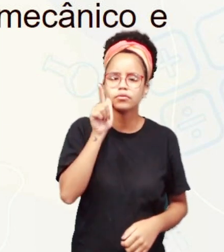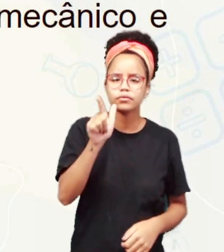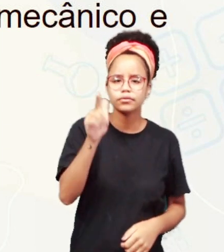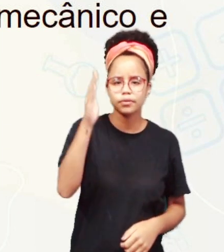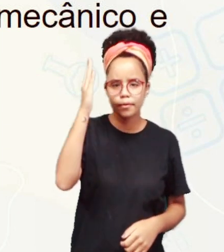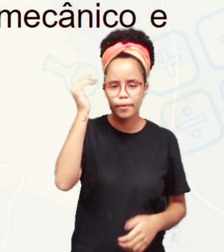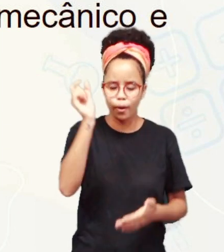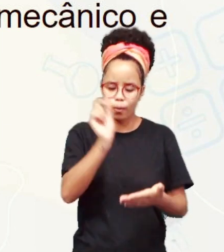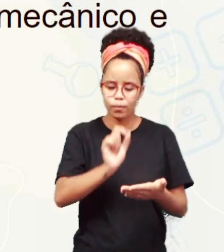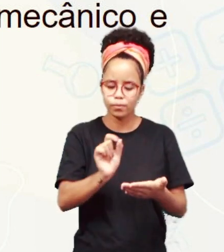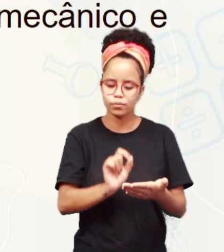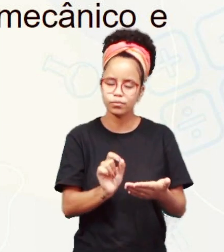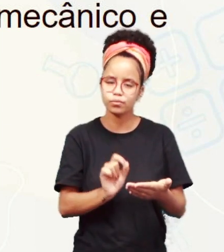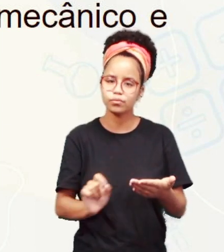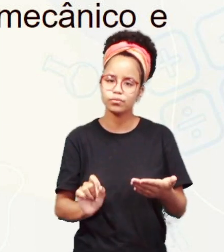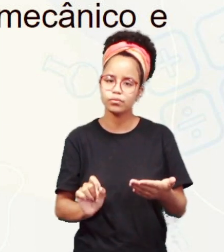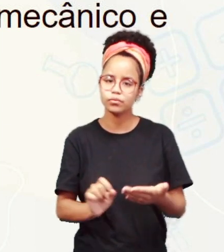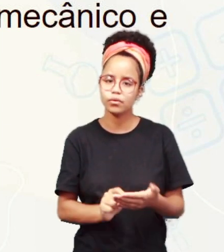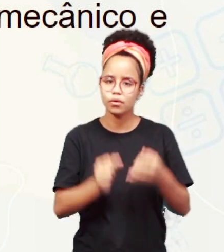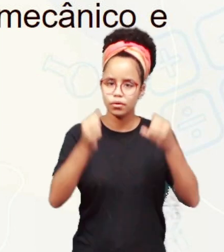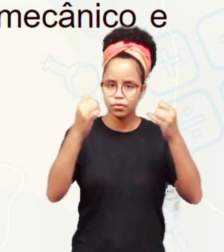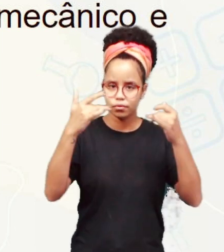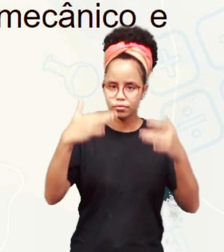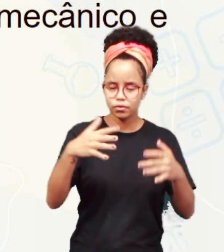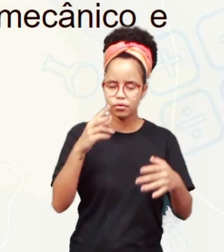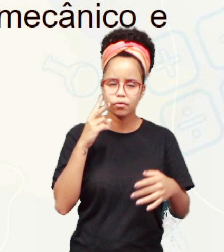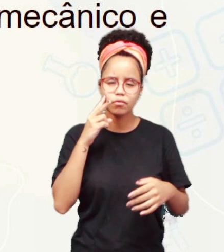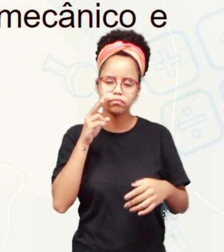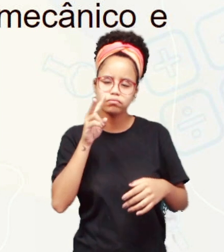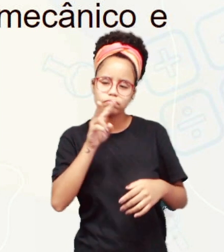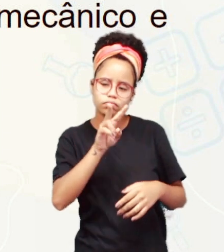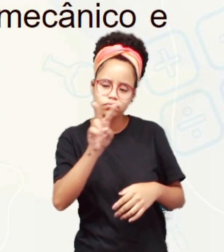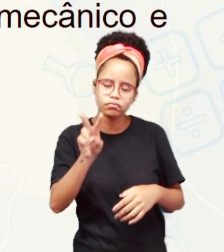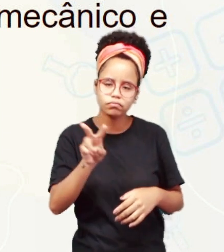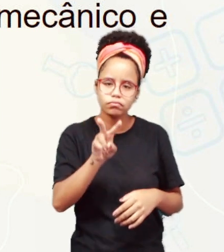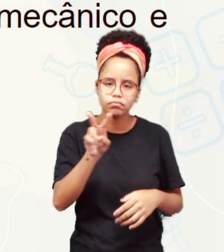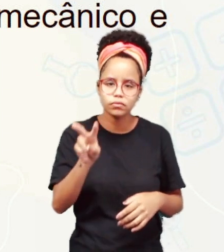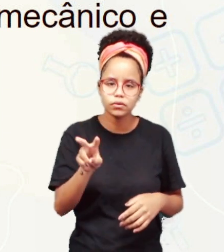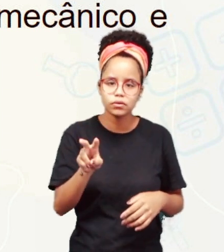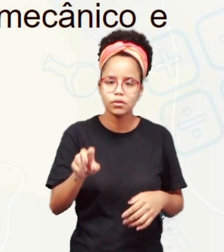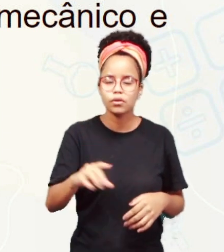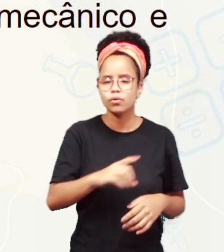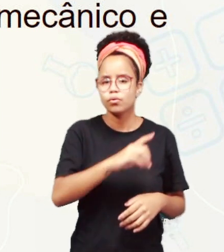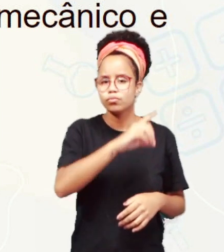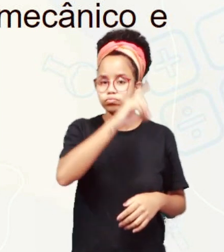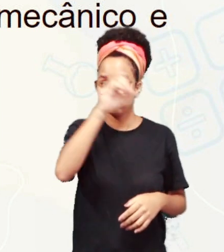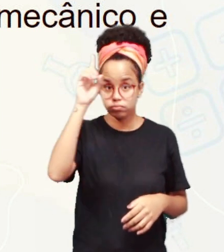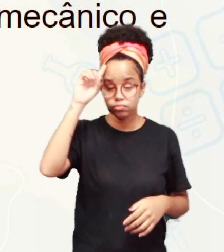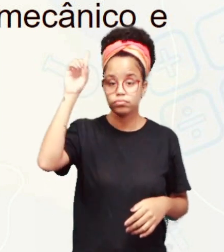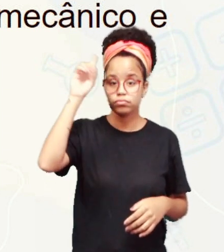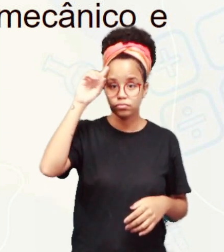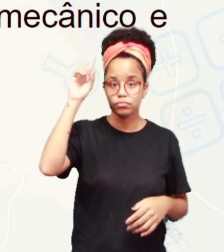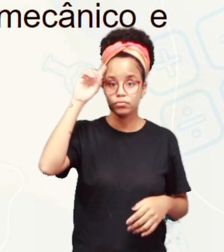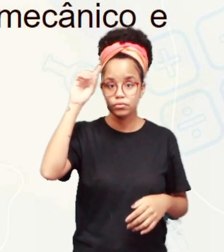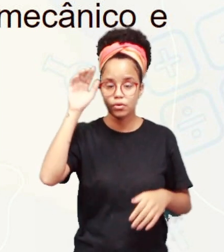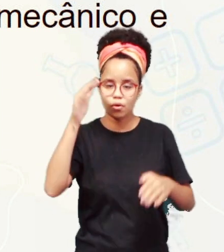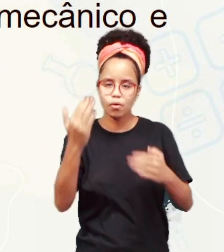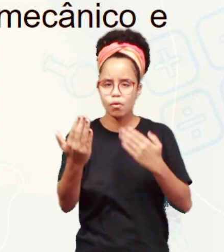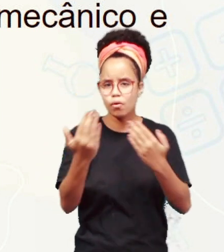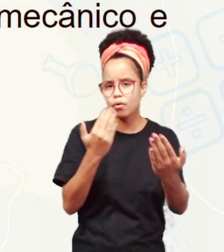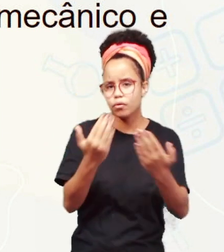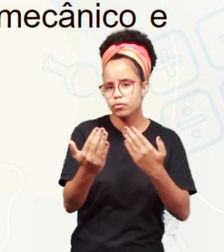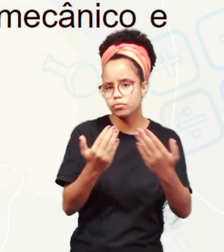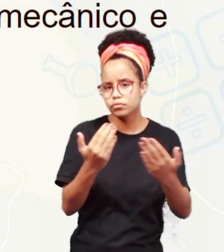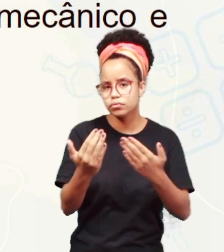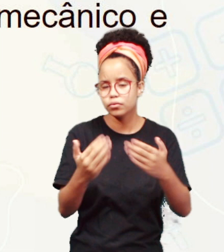descrever a partir da observação de diferentes situações do cotidiano as relações entre o equilíbrio